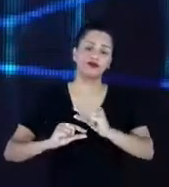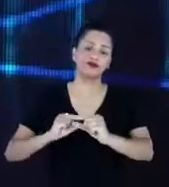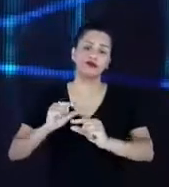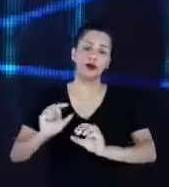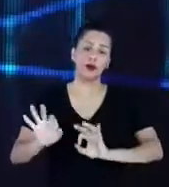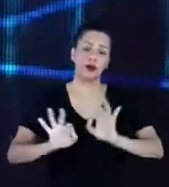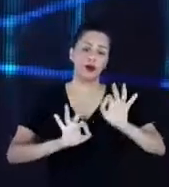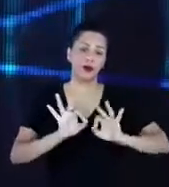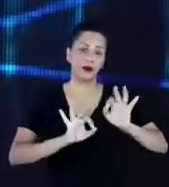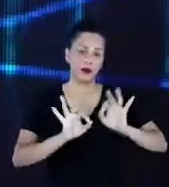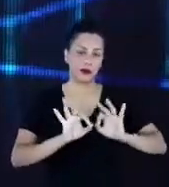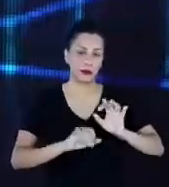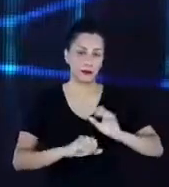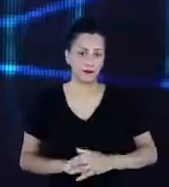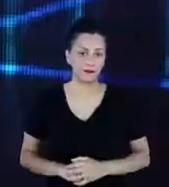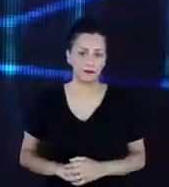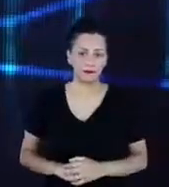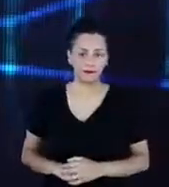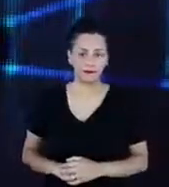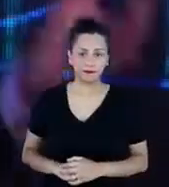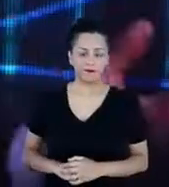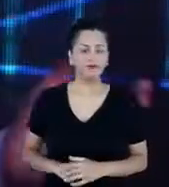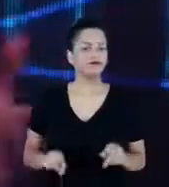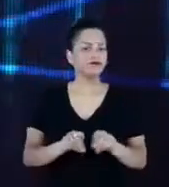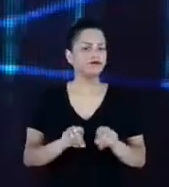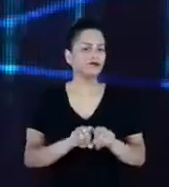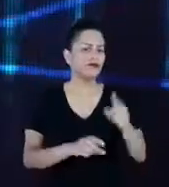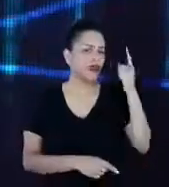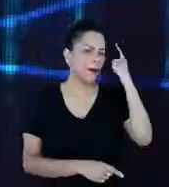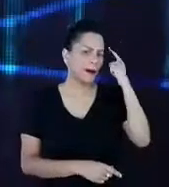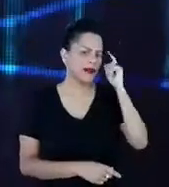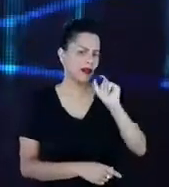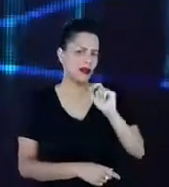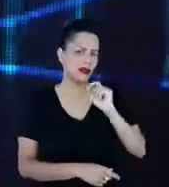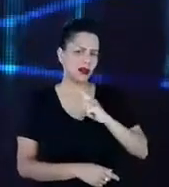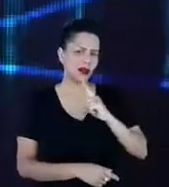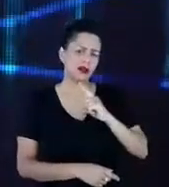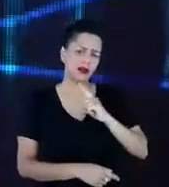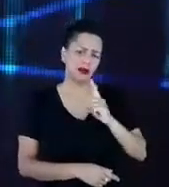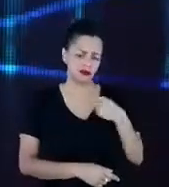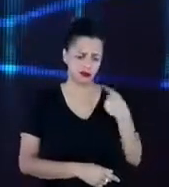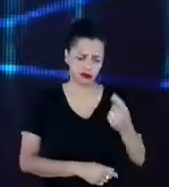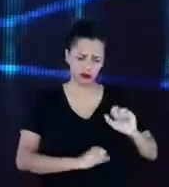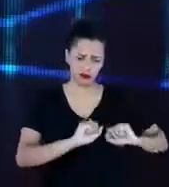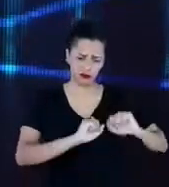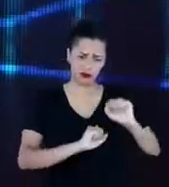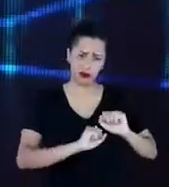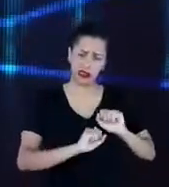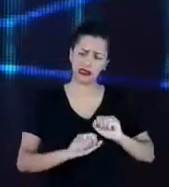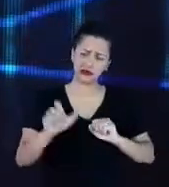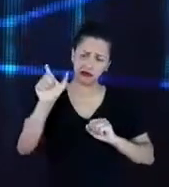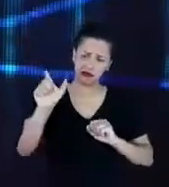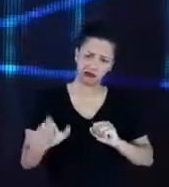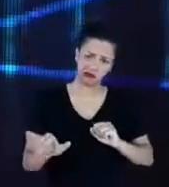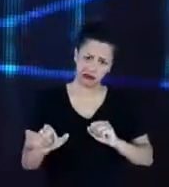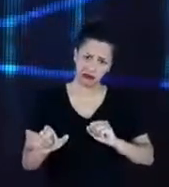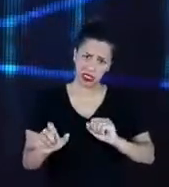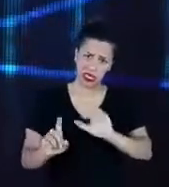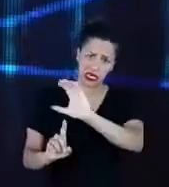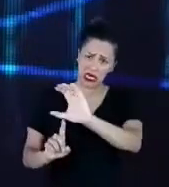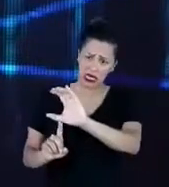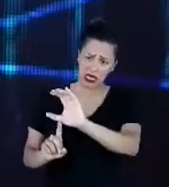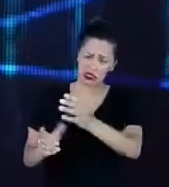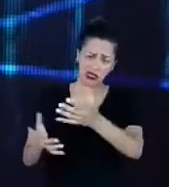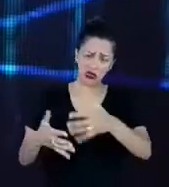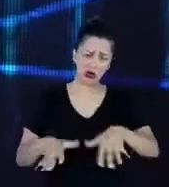organizado. Perdi o sonho. Temos que pensar que, do outro lado, tem um consumidor que não vai querer migrar ou que não pode migrar. Esse consumidor não pode